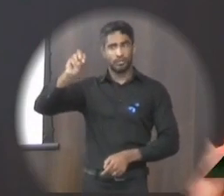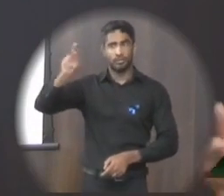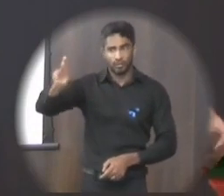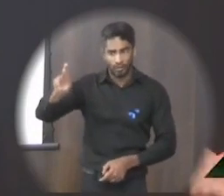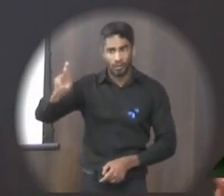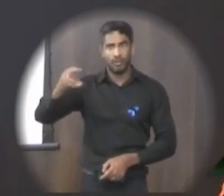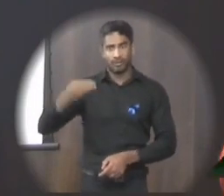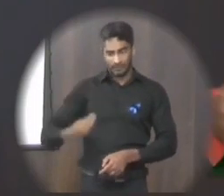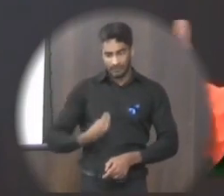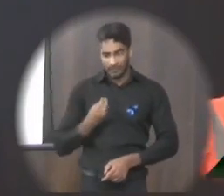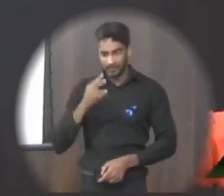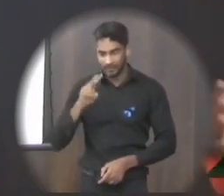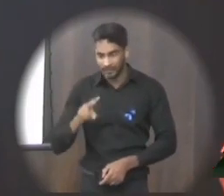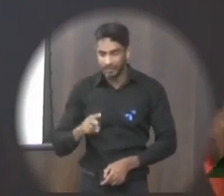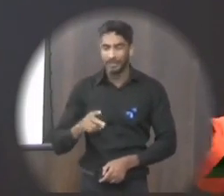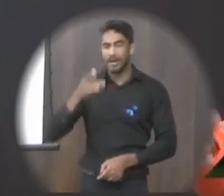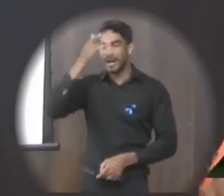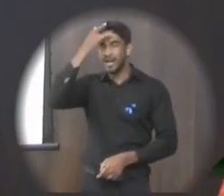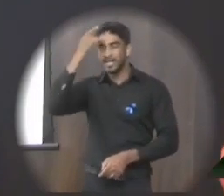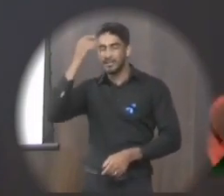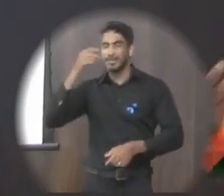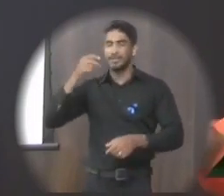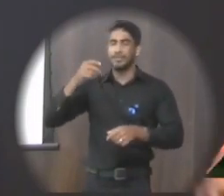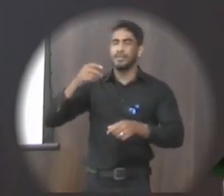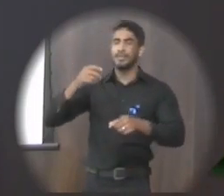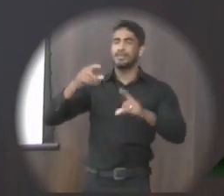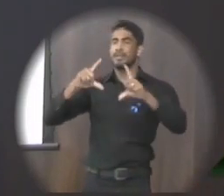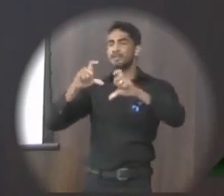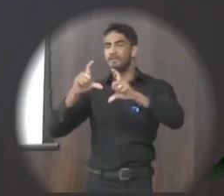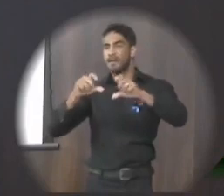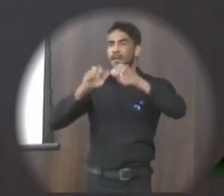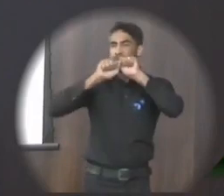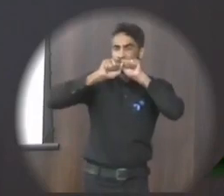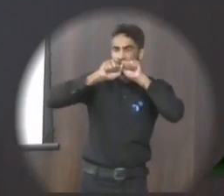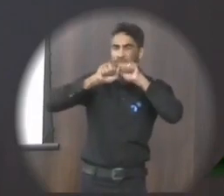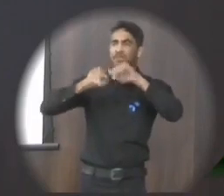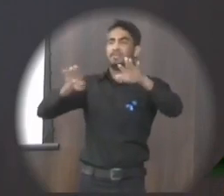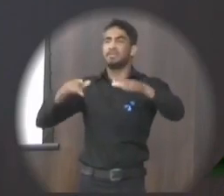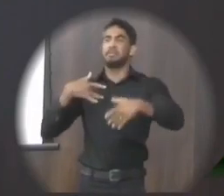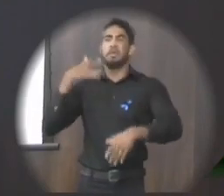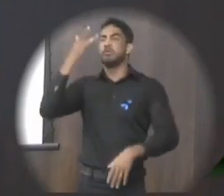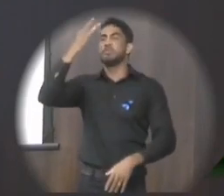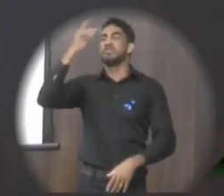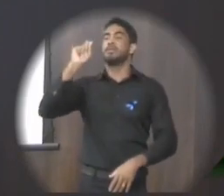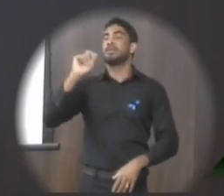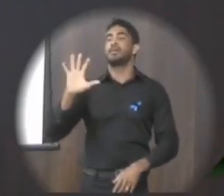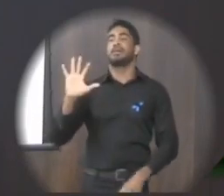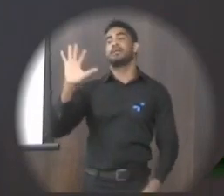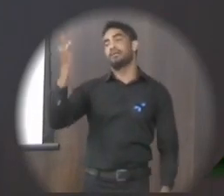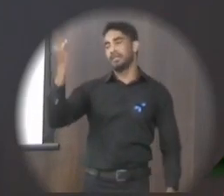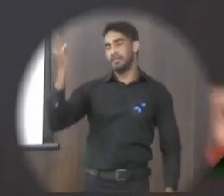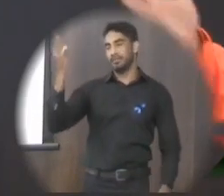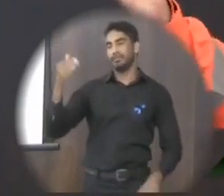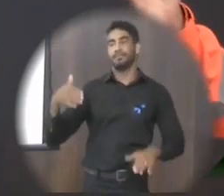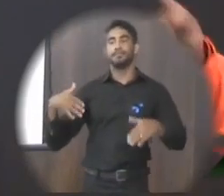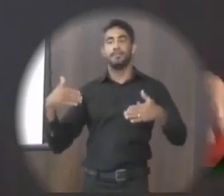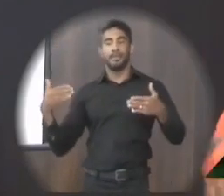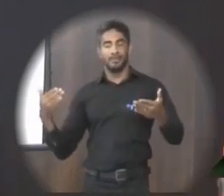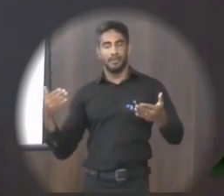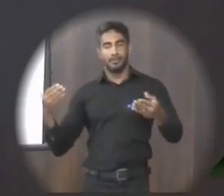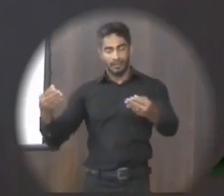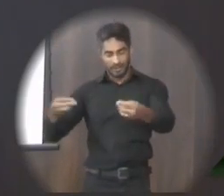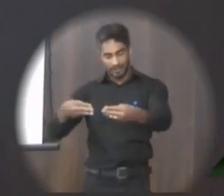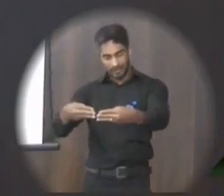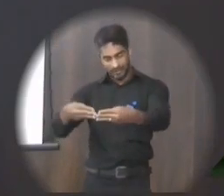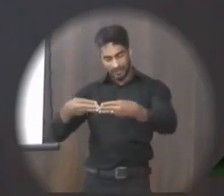muita gente às vezes publica uma coisa ou outra sem saber realmente o que tem acontecido. E quando a gente